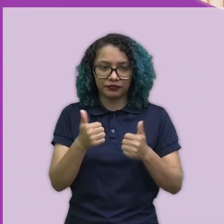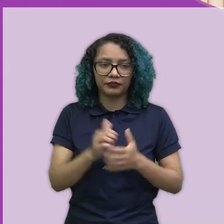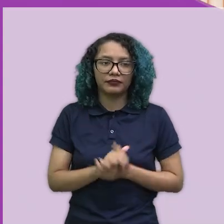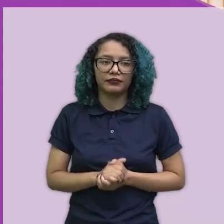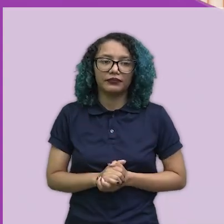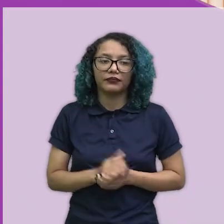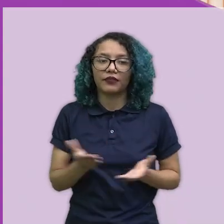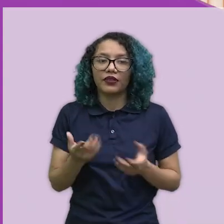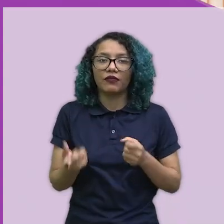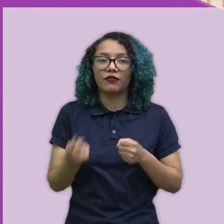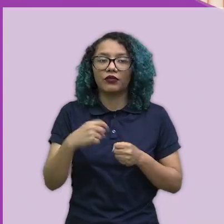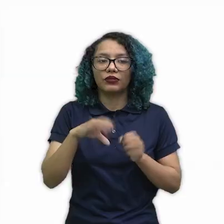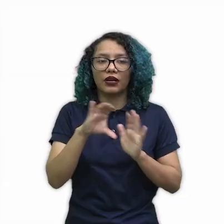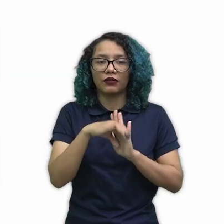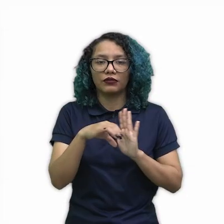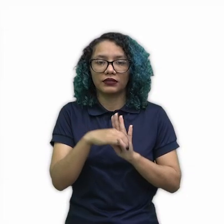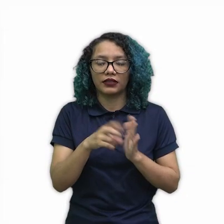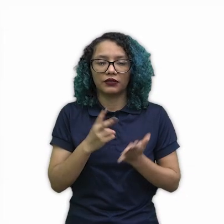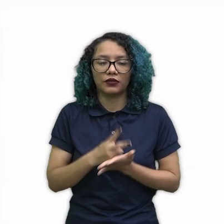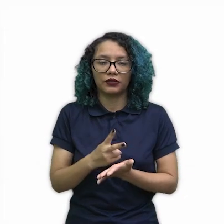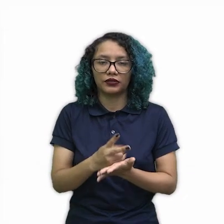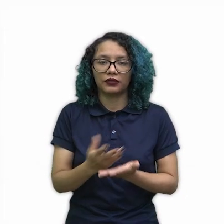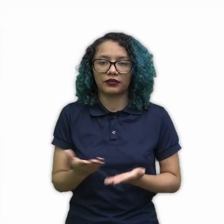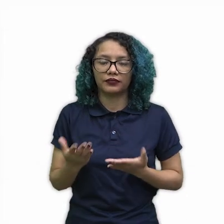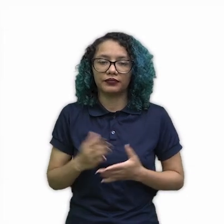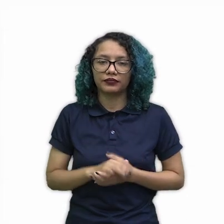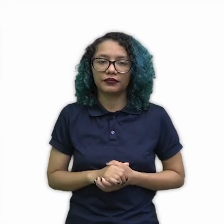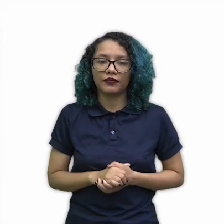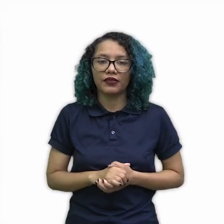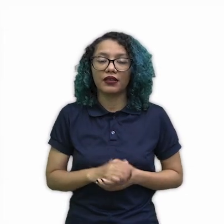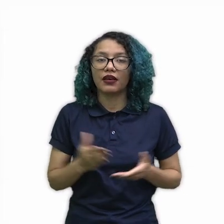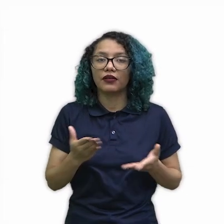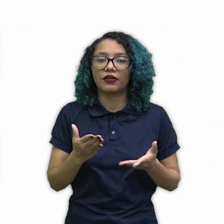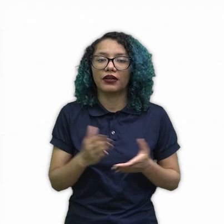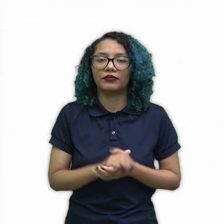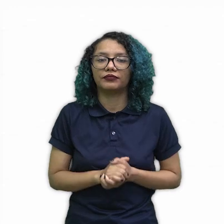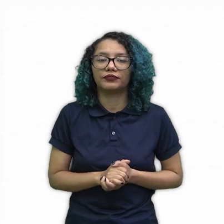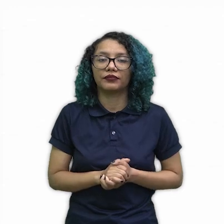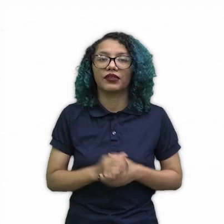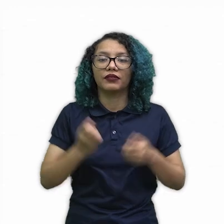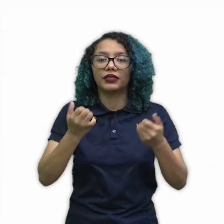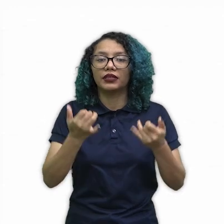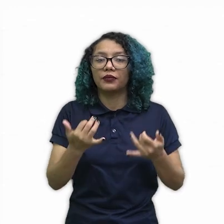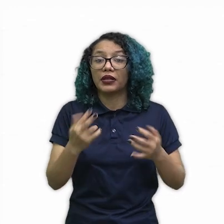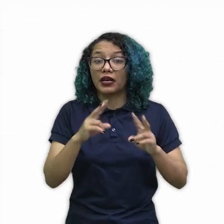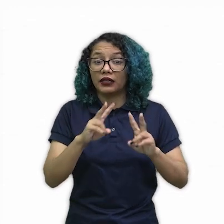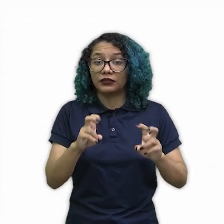nosso conceito, para a gente continuar com a definição. Agora eu quero falar com vocês sobre as